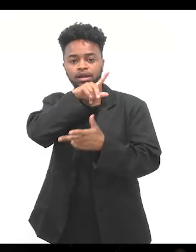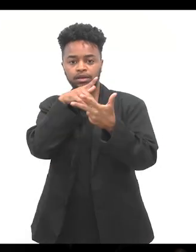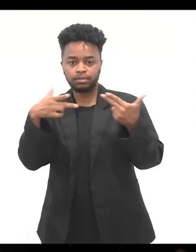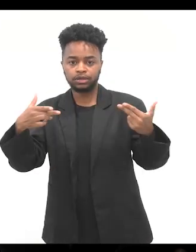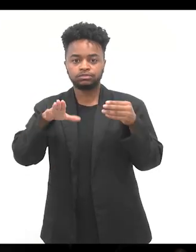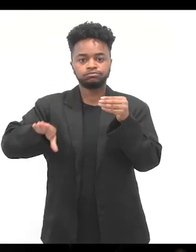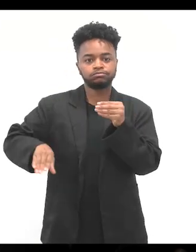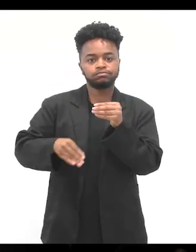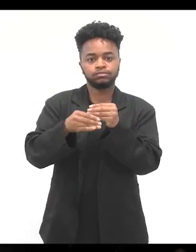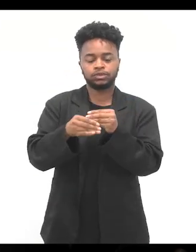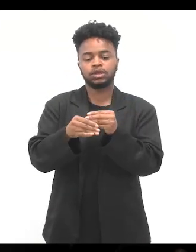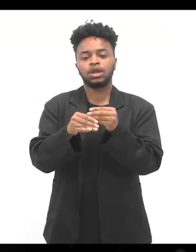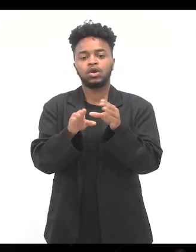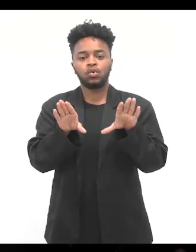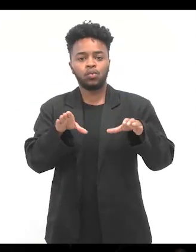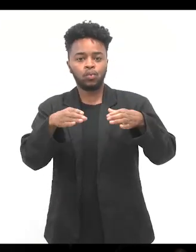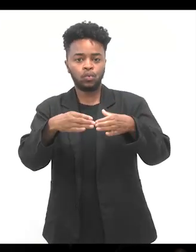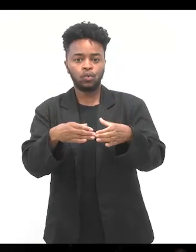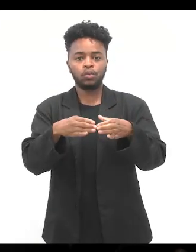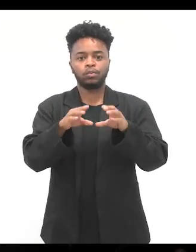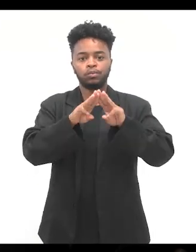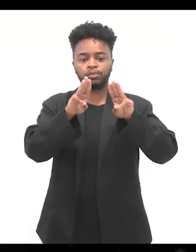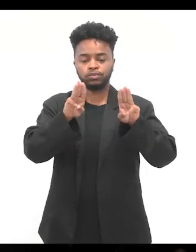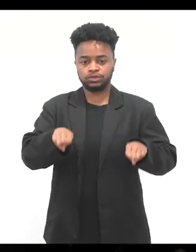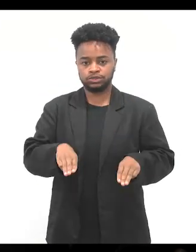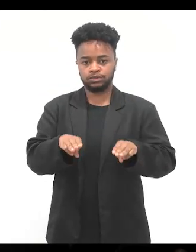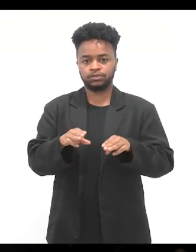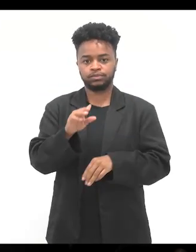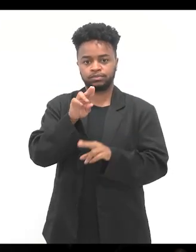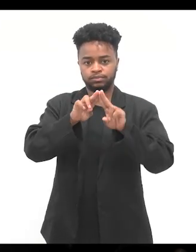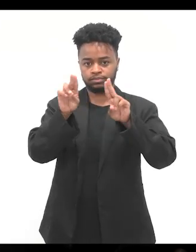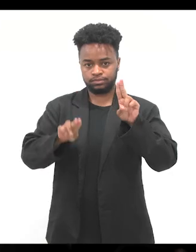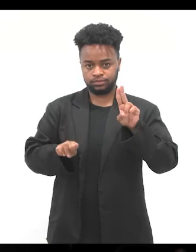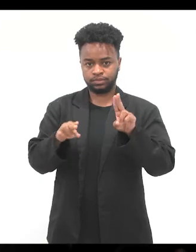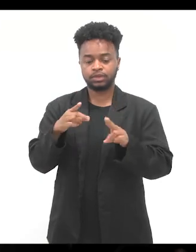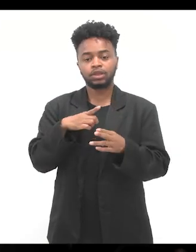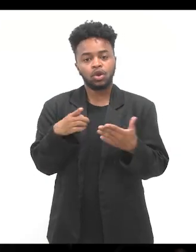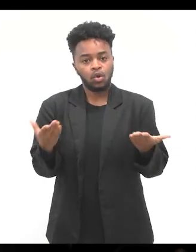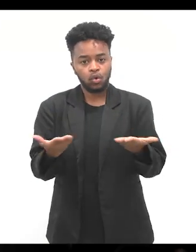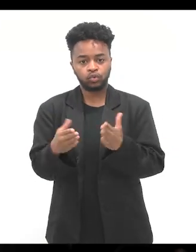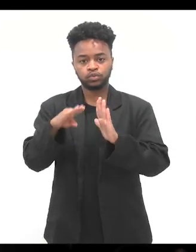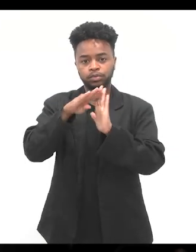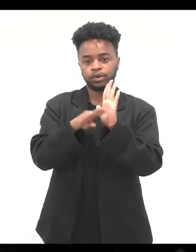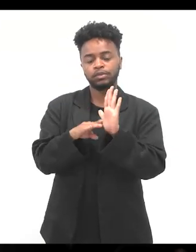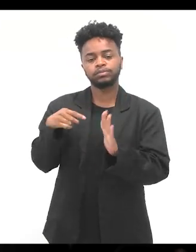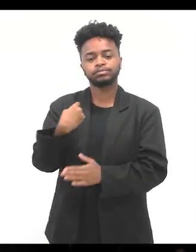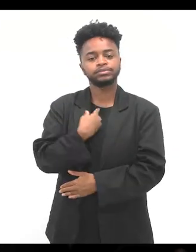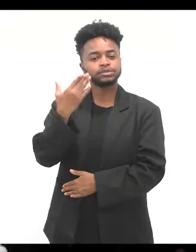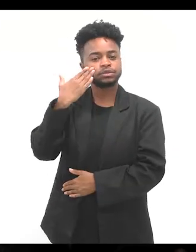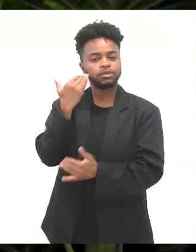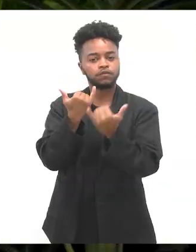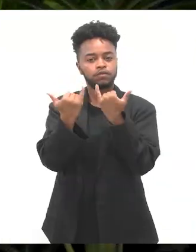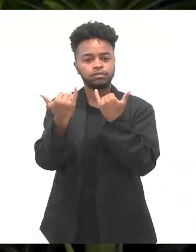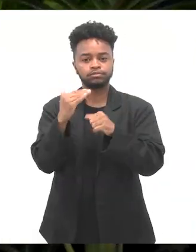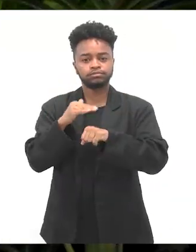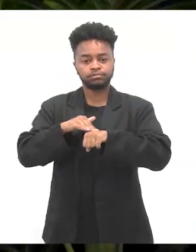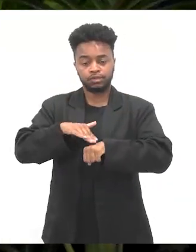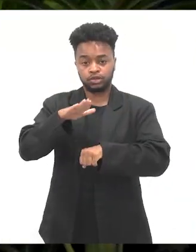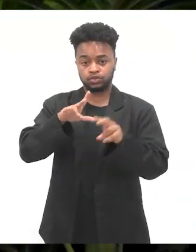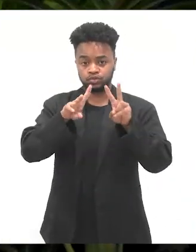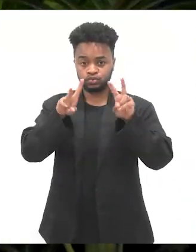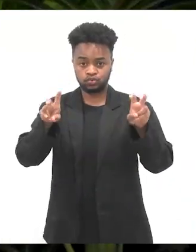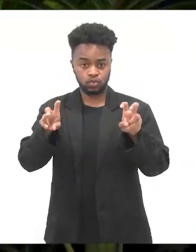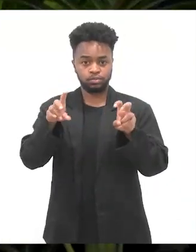da UFRJ. No Ciência e Existência de hoje, a gente vai saber mais sobre essa história. Eu converso com a bióloga Mariana